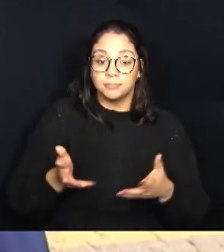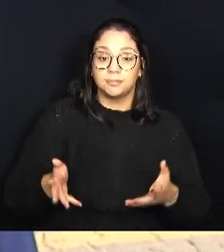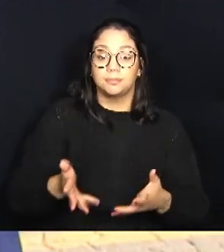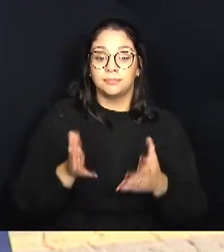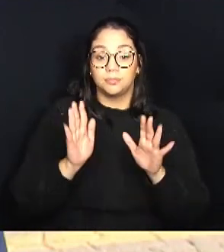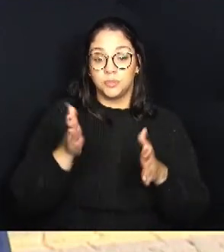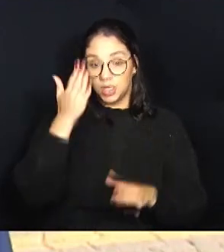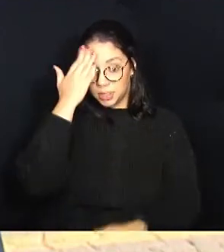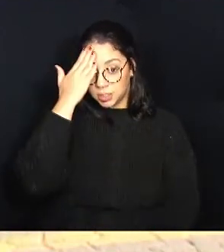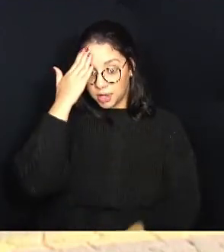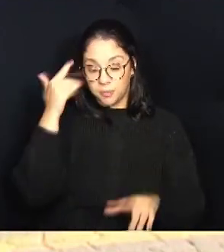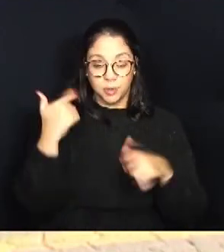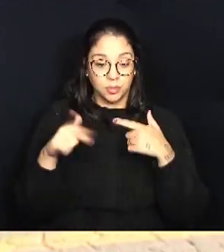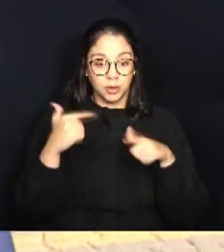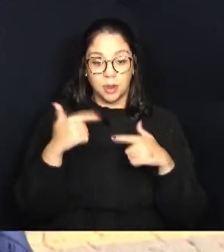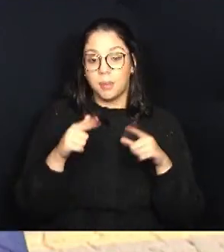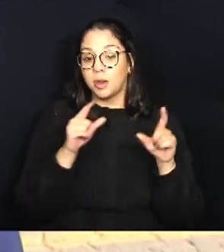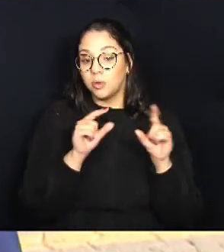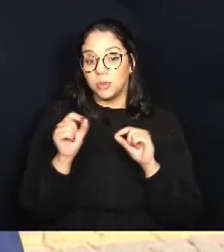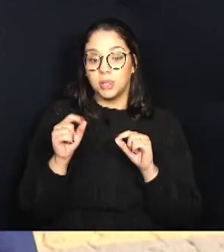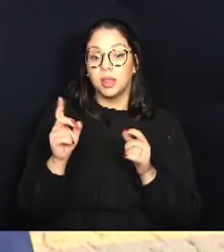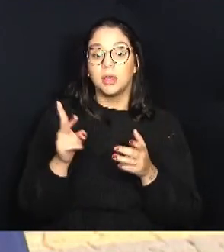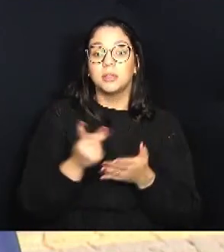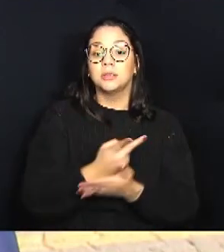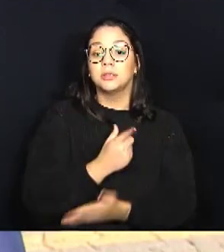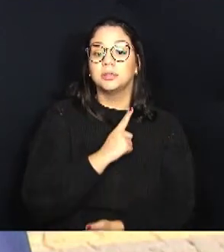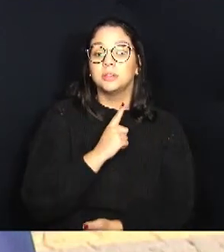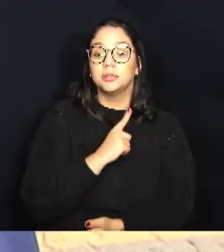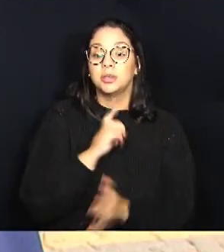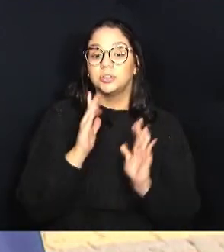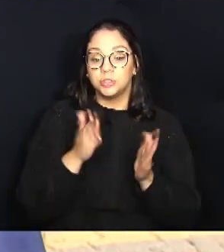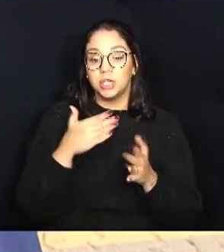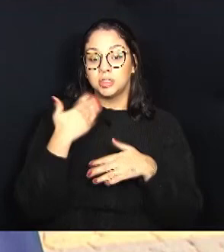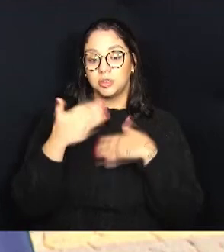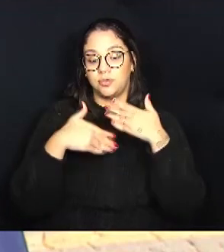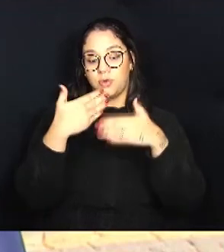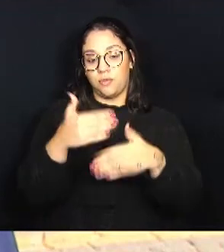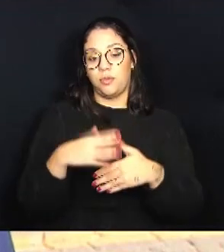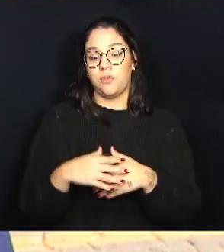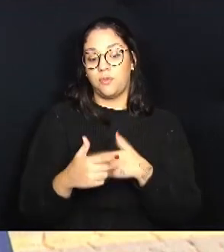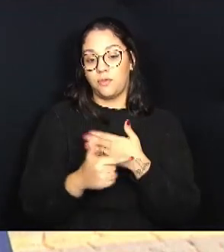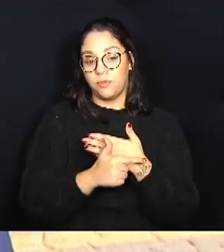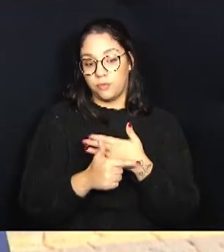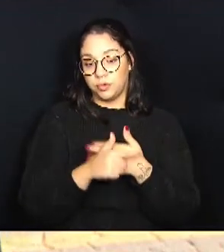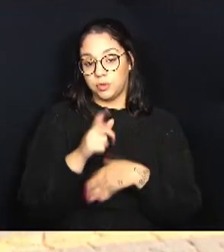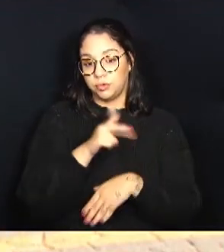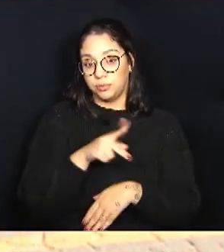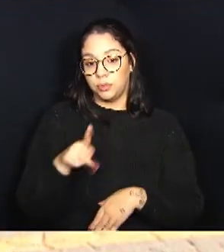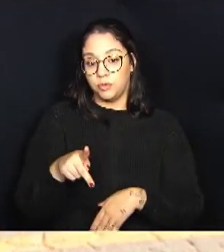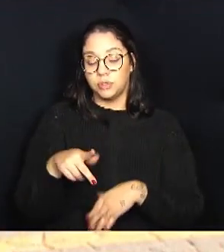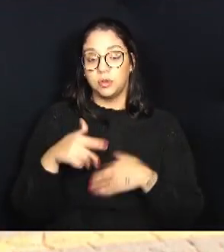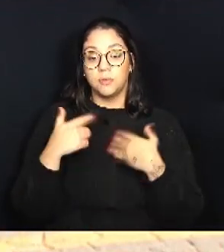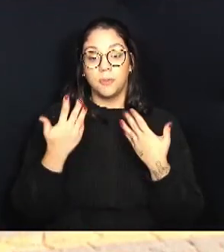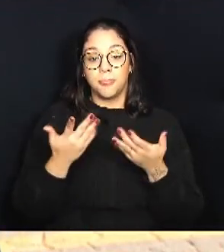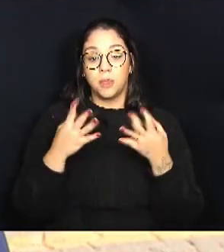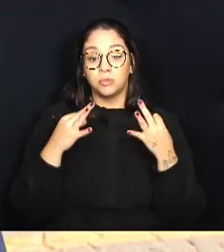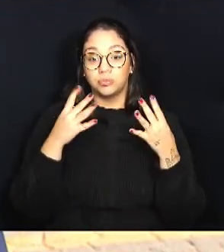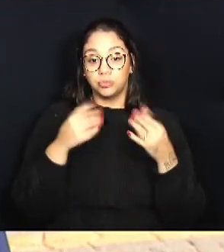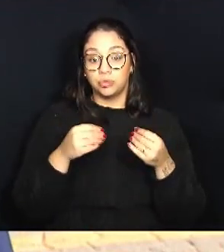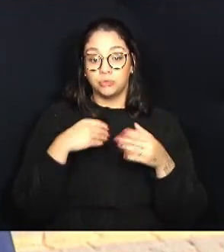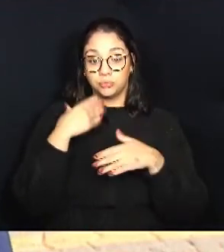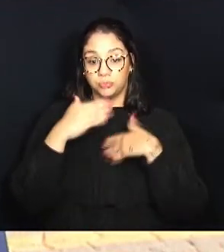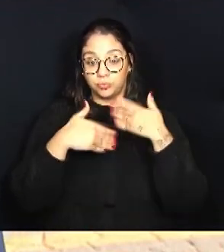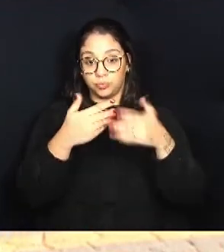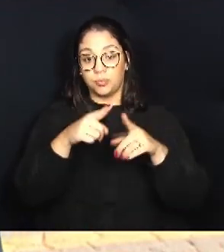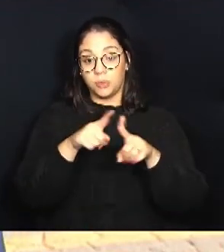o trabalho acaba acontecendo porque a gente já desenvolve a função docente, né? Tudo que é desenvolvido dentro da